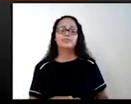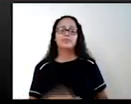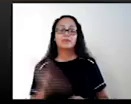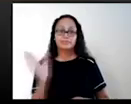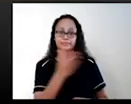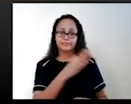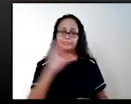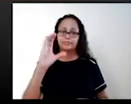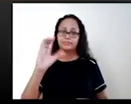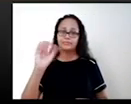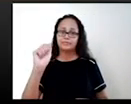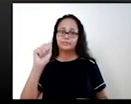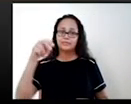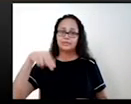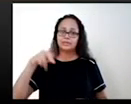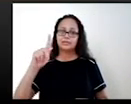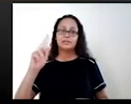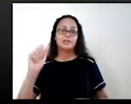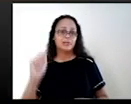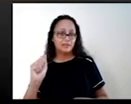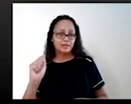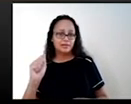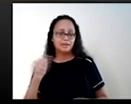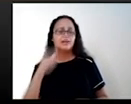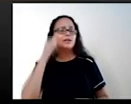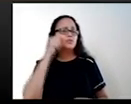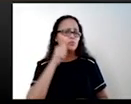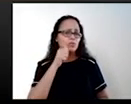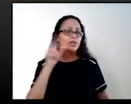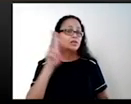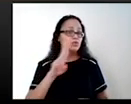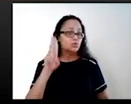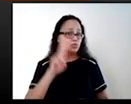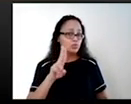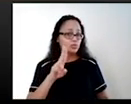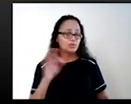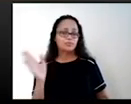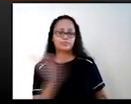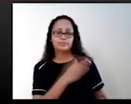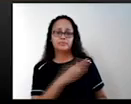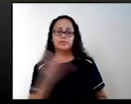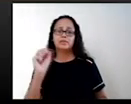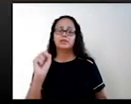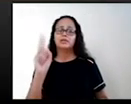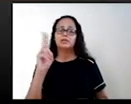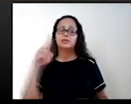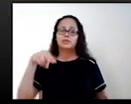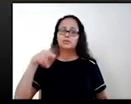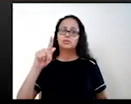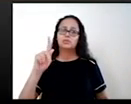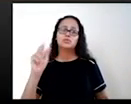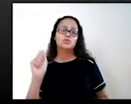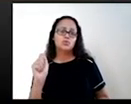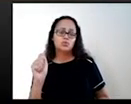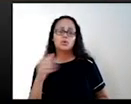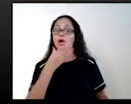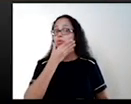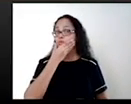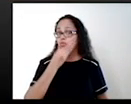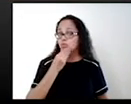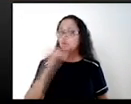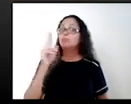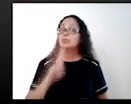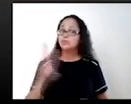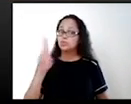que é usada como saída de praia, um tecido que se amarra, que as mulheres usam. Sunga, que os homens usam também para ir para a água,